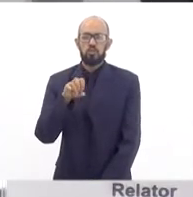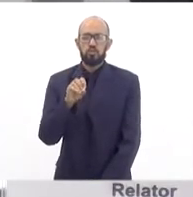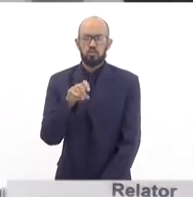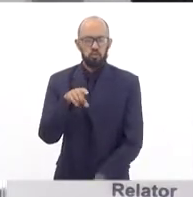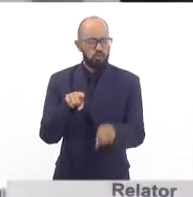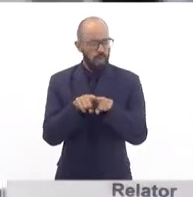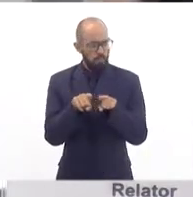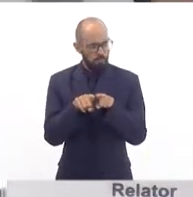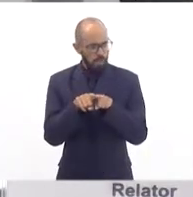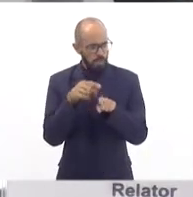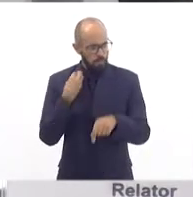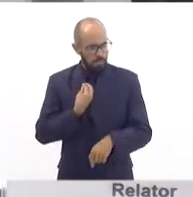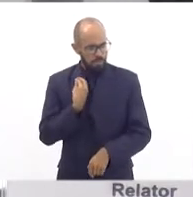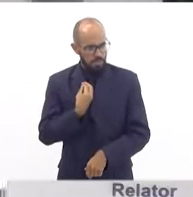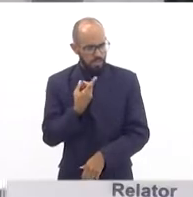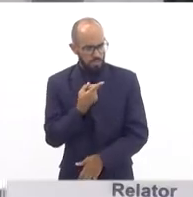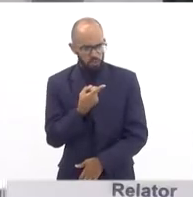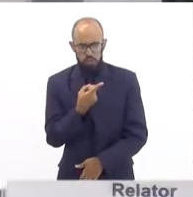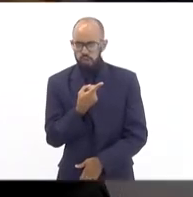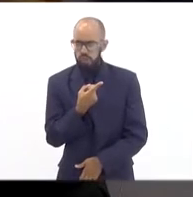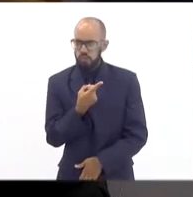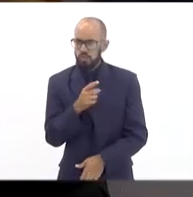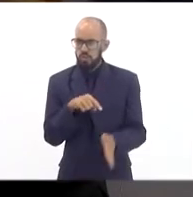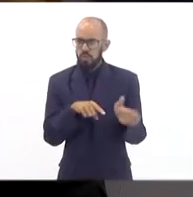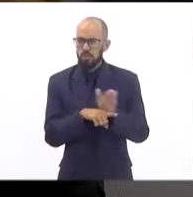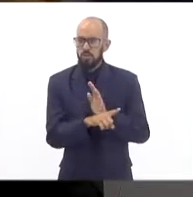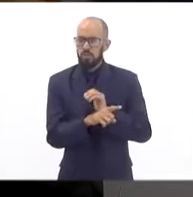Deputado Dionísio Lins?